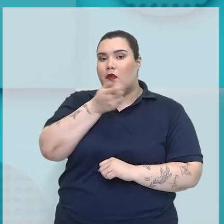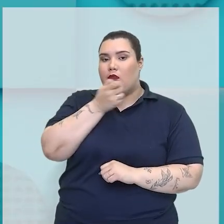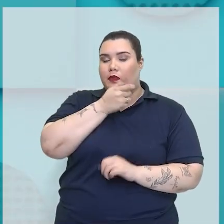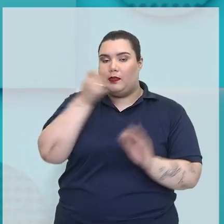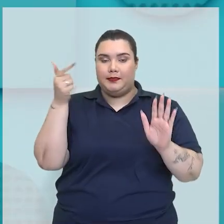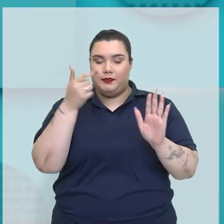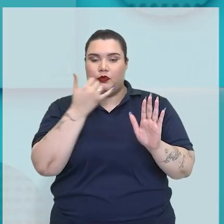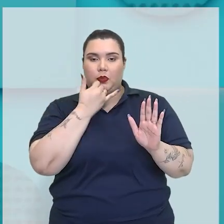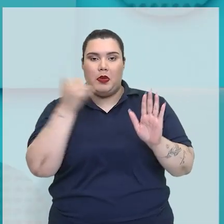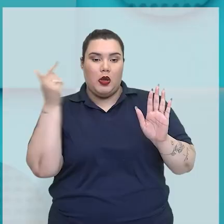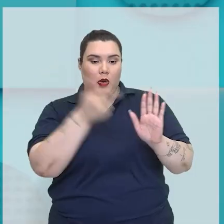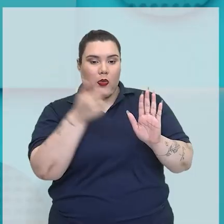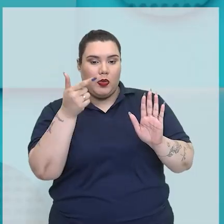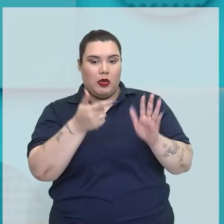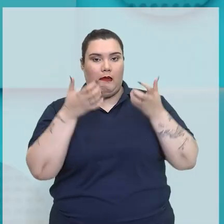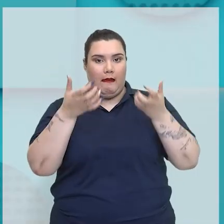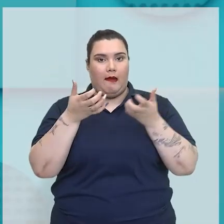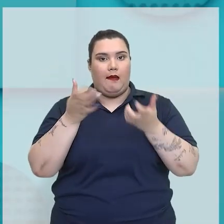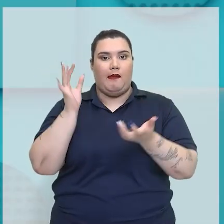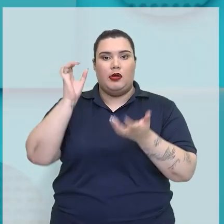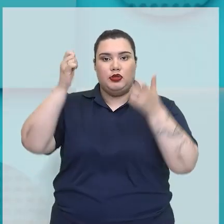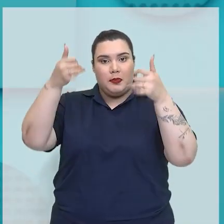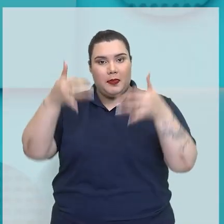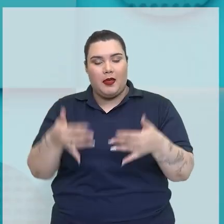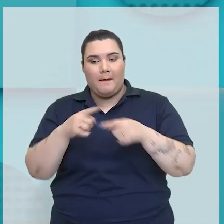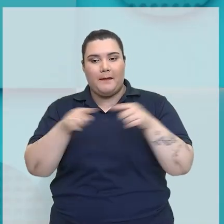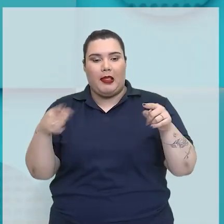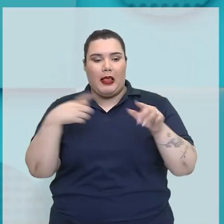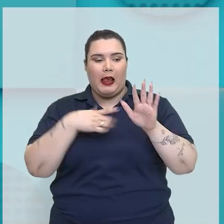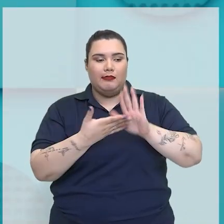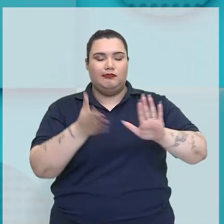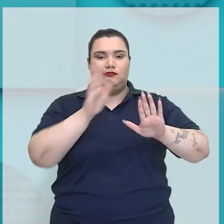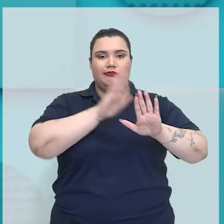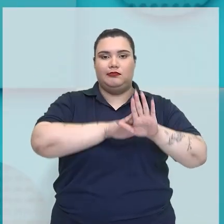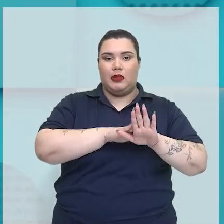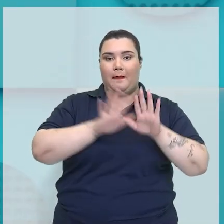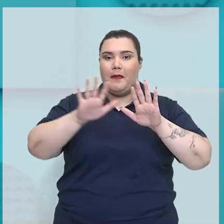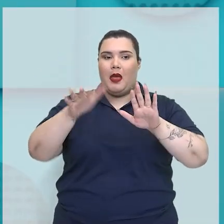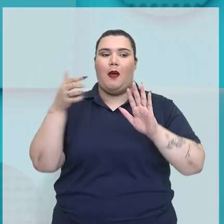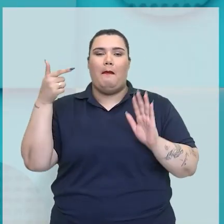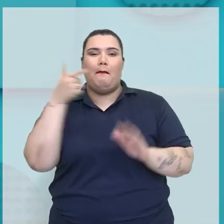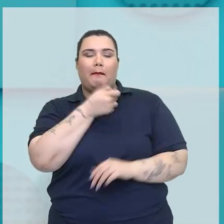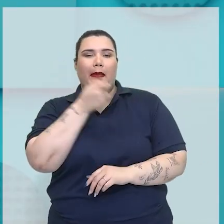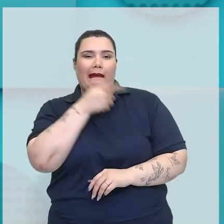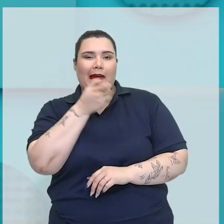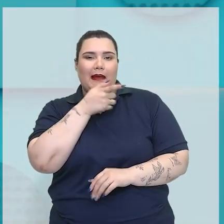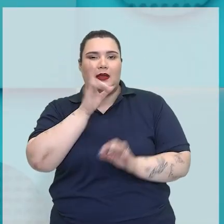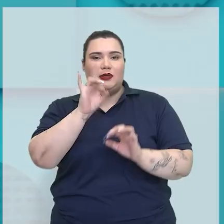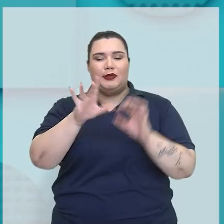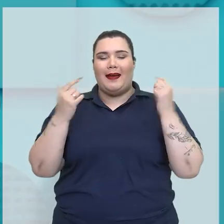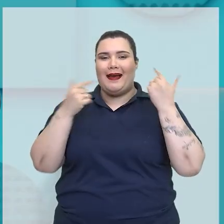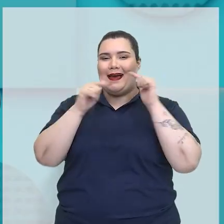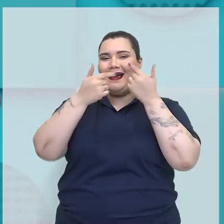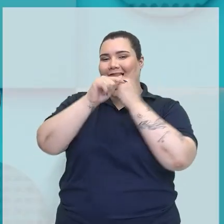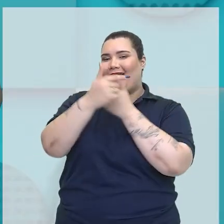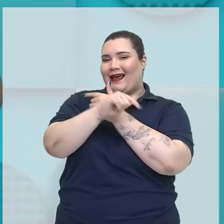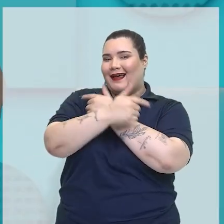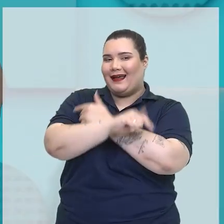mas você quer dizer outra coisa. Enquanto que o humor quer apenas provocar o riso. Ele quer